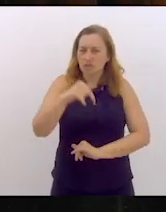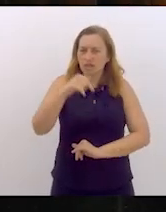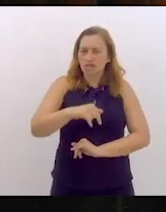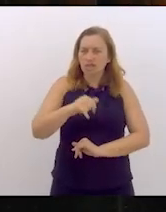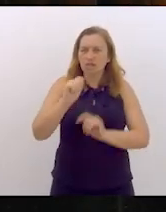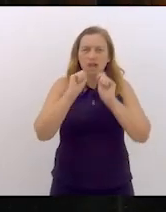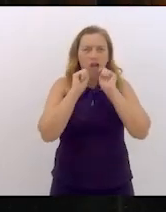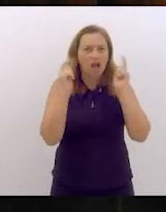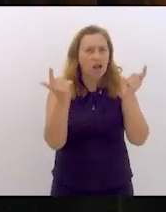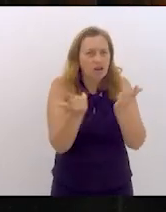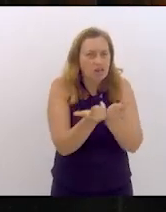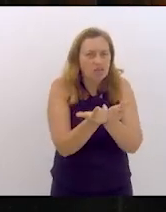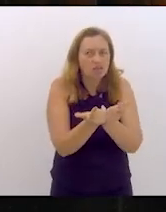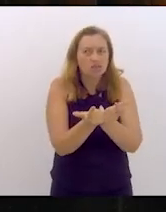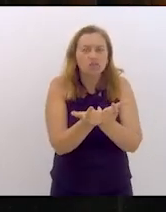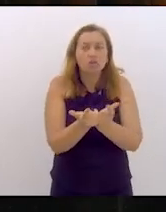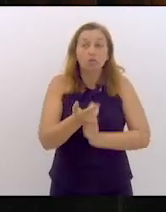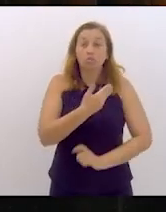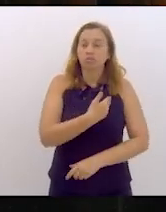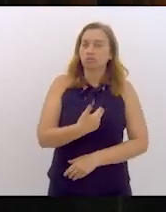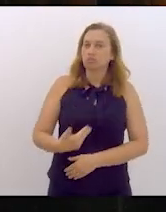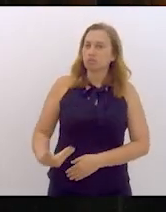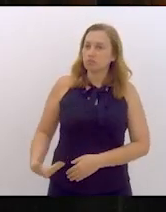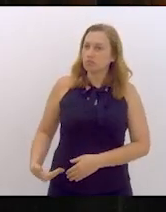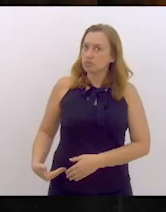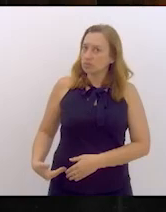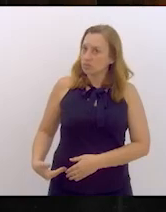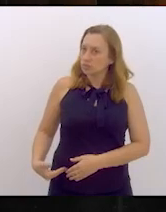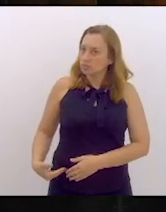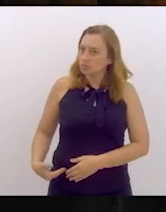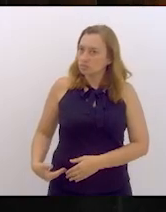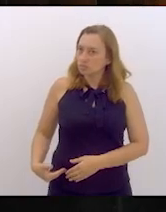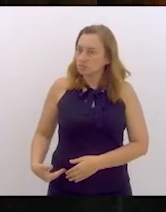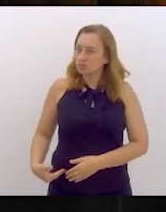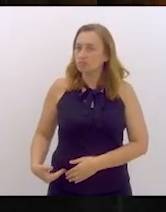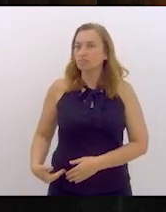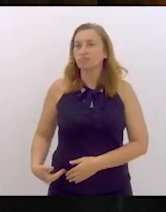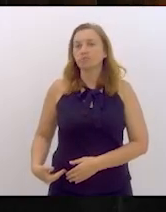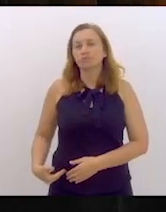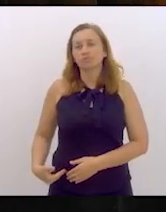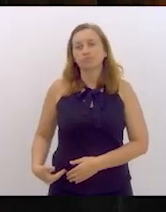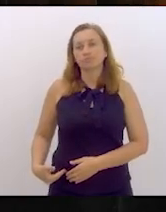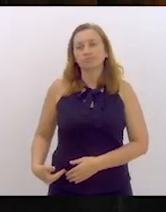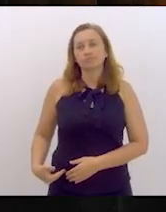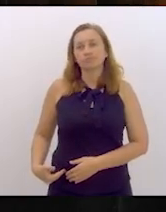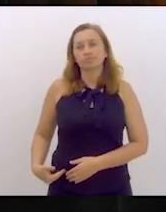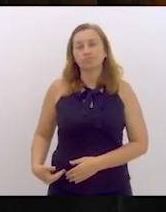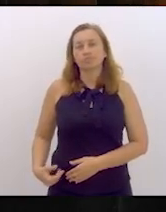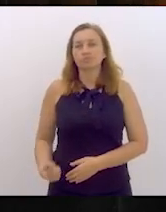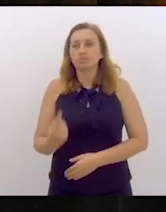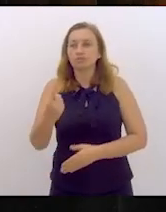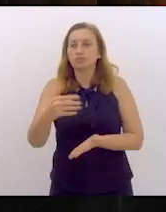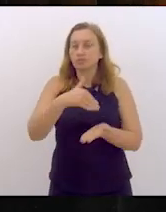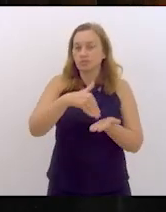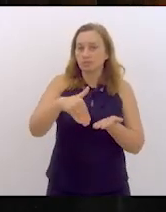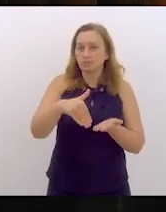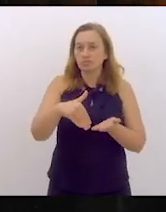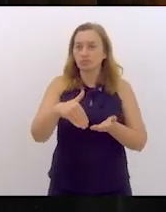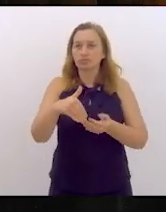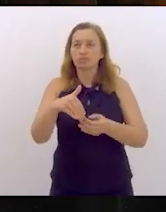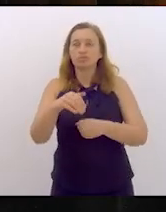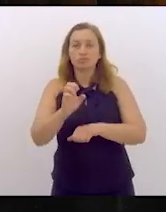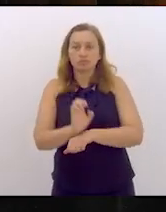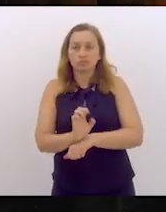Legislativa de que o governo através da figura de um secretário de estado